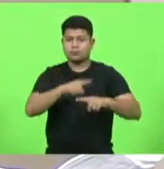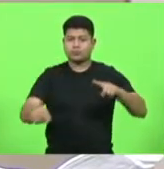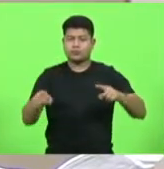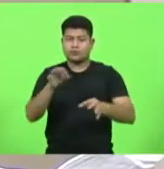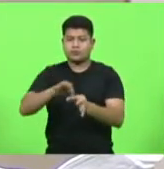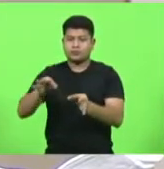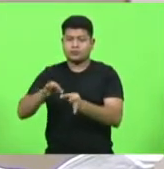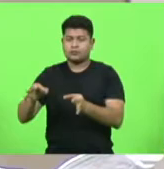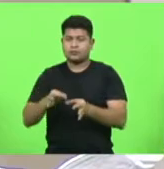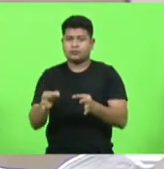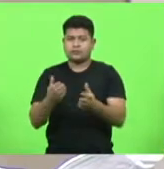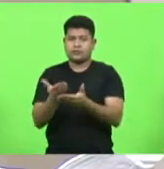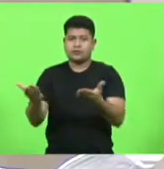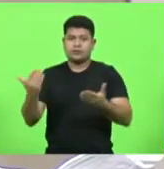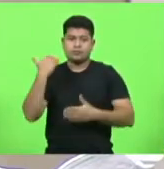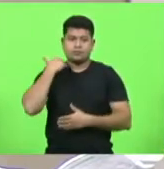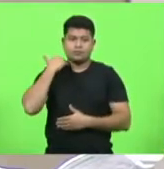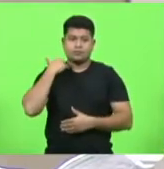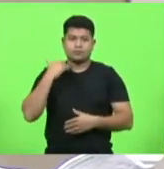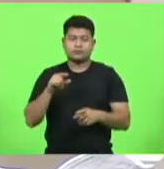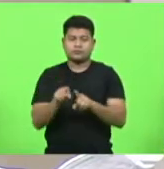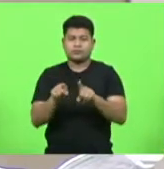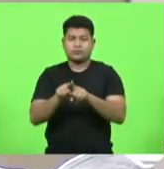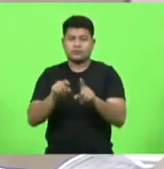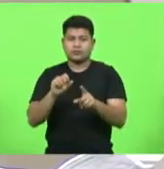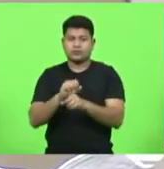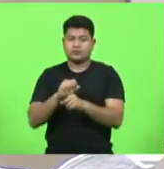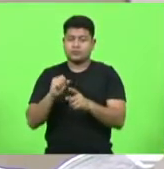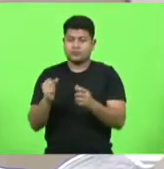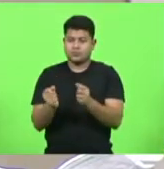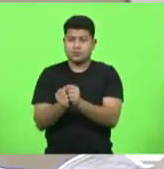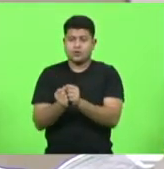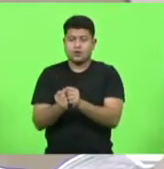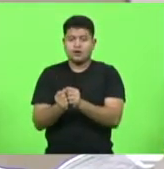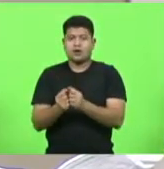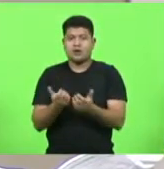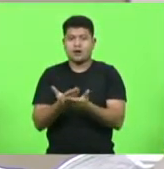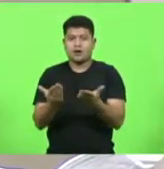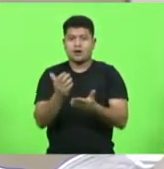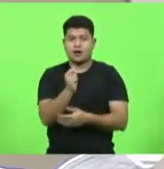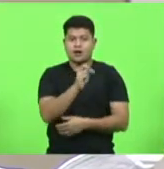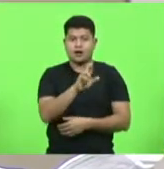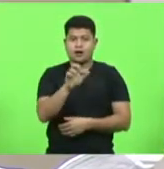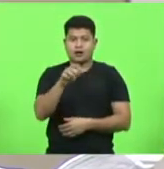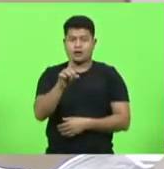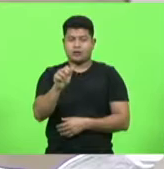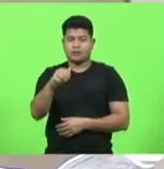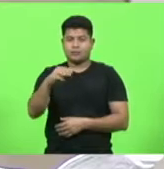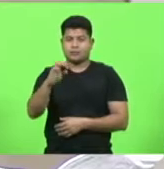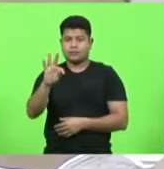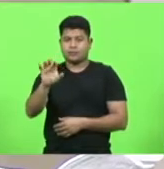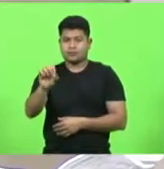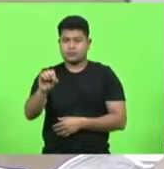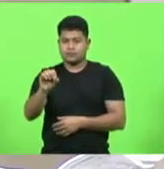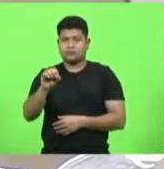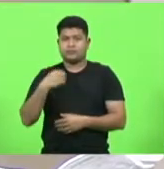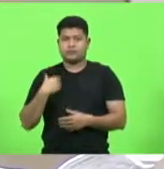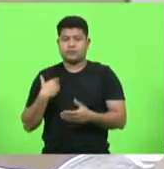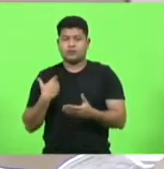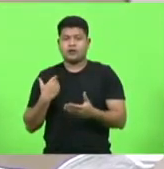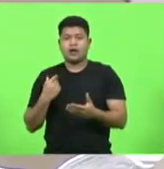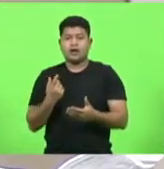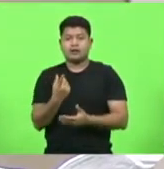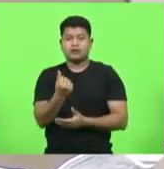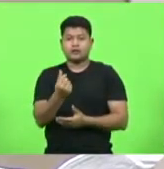instituições financeiras e sociedades de arrendamento mercantil a efetuar crédito na conta do beneficiário do